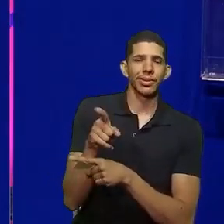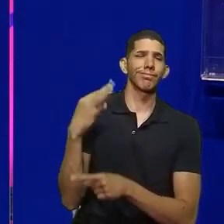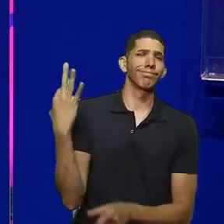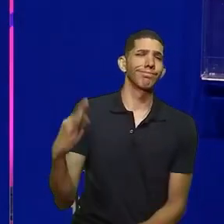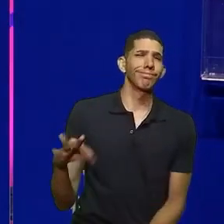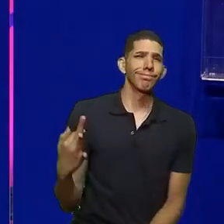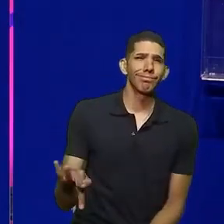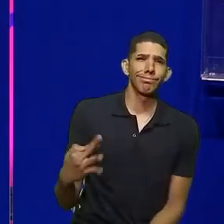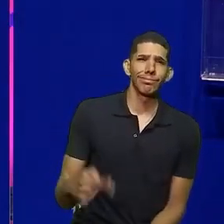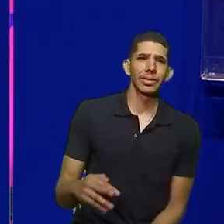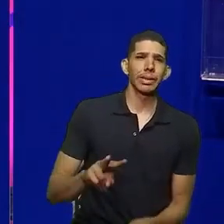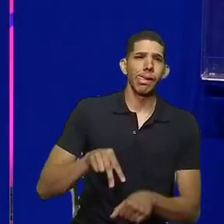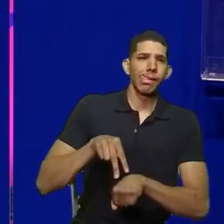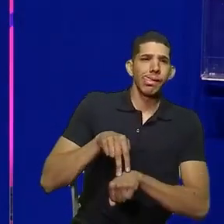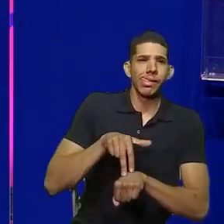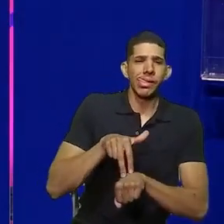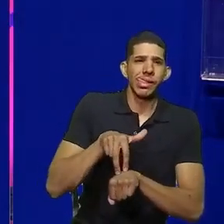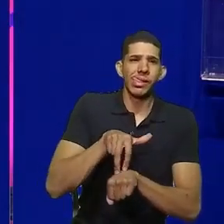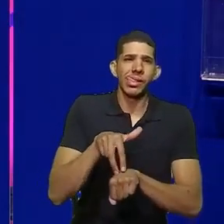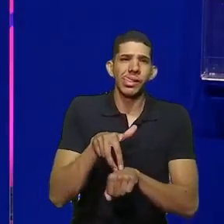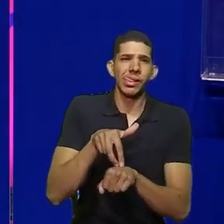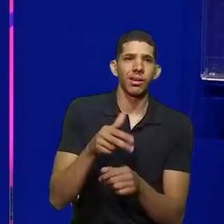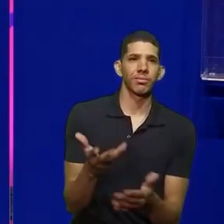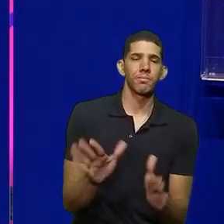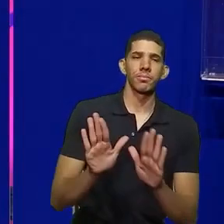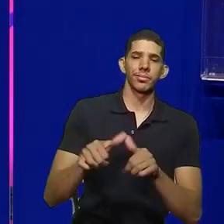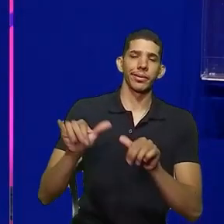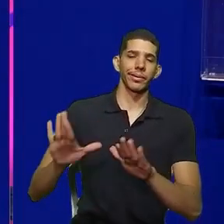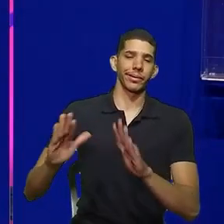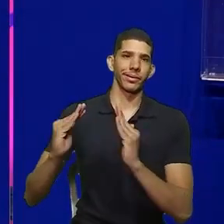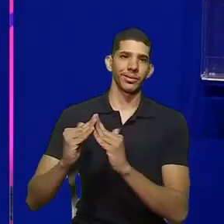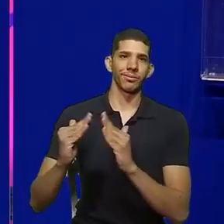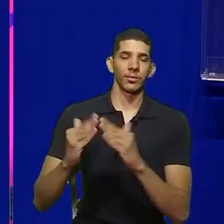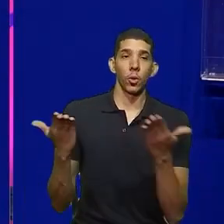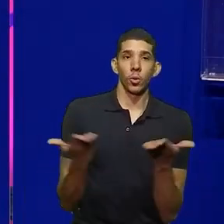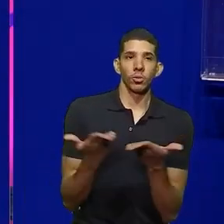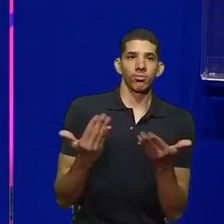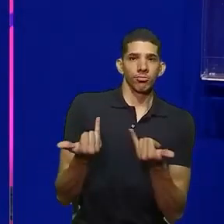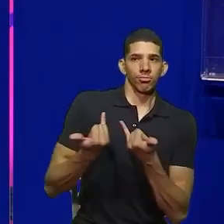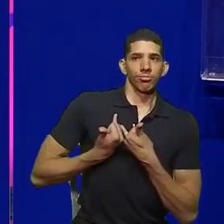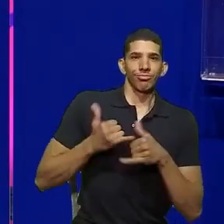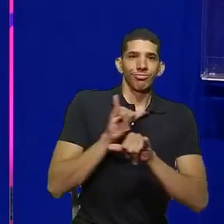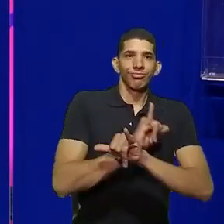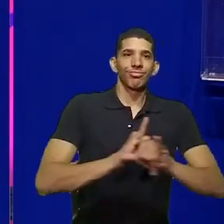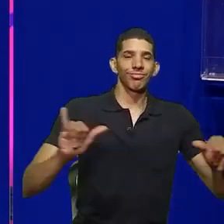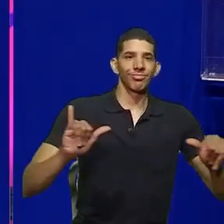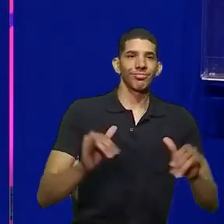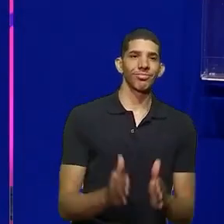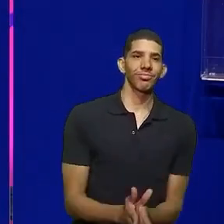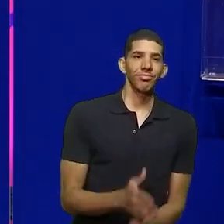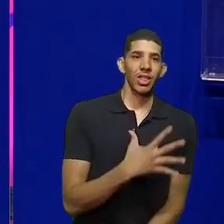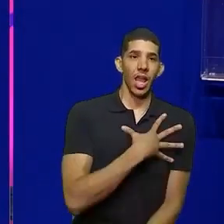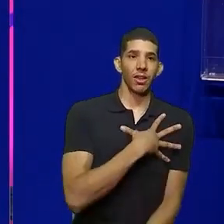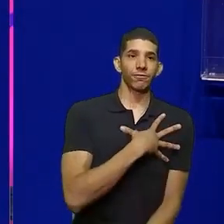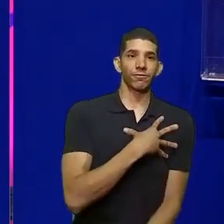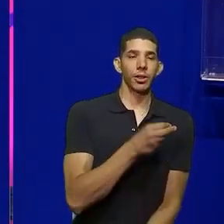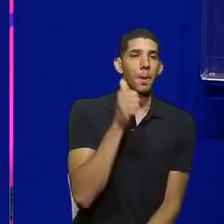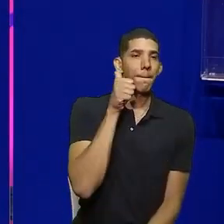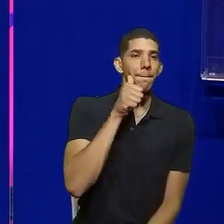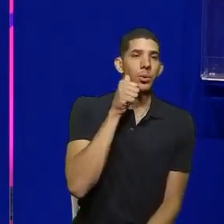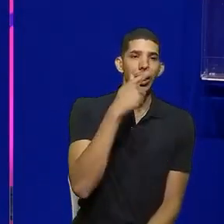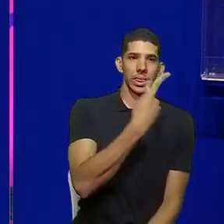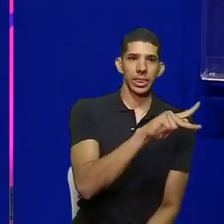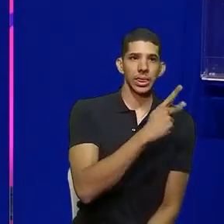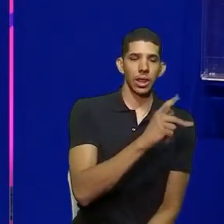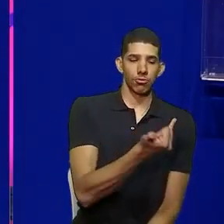eu ficava muito na casa dela. Aí, hoje mesmo eu estava comentando com a filha dela, ela virava para mim e falava